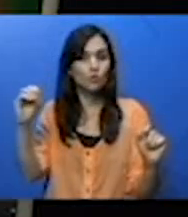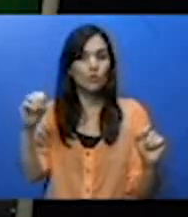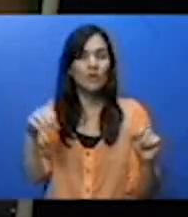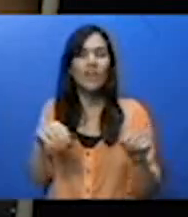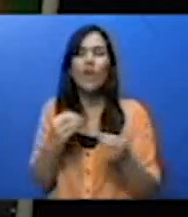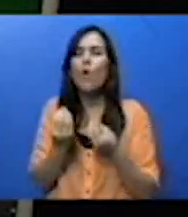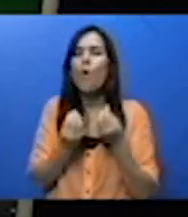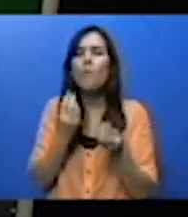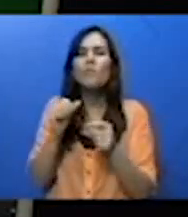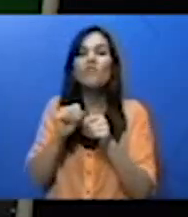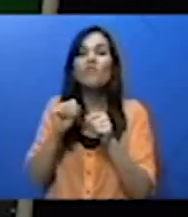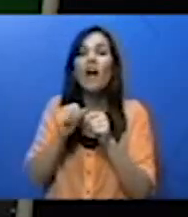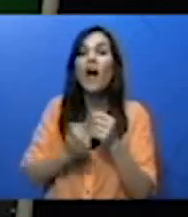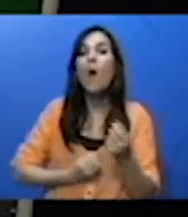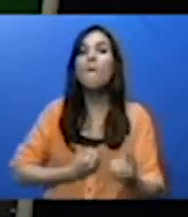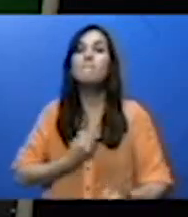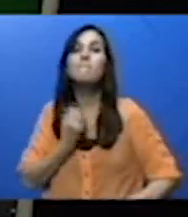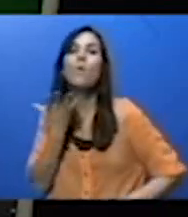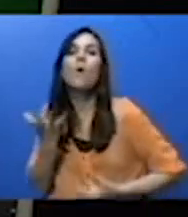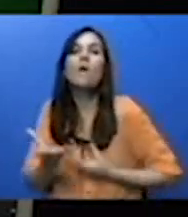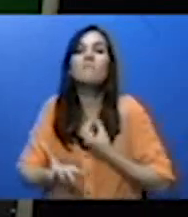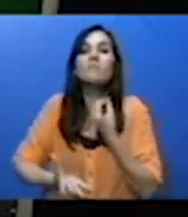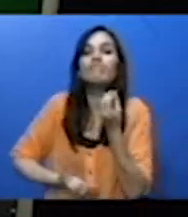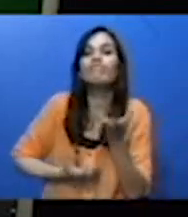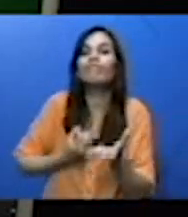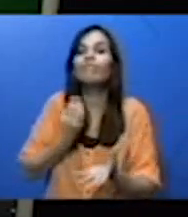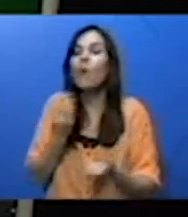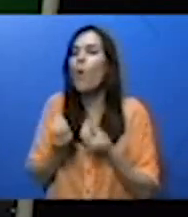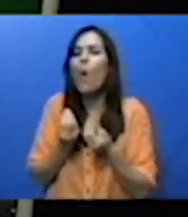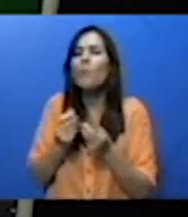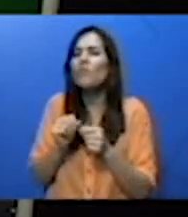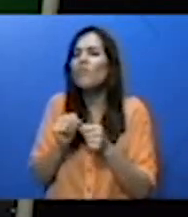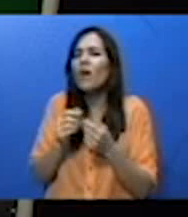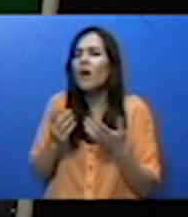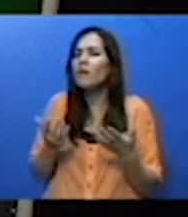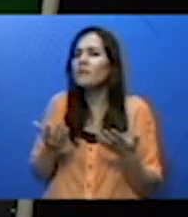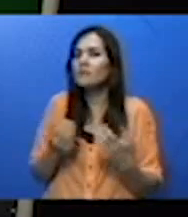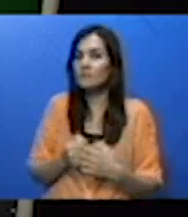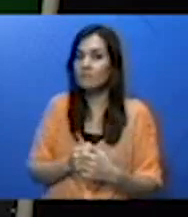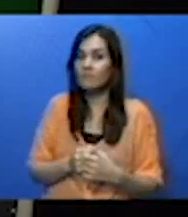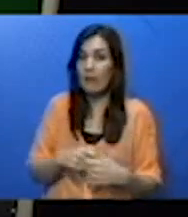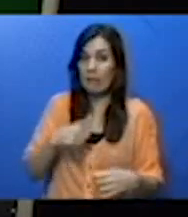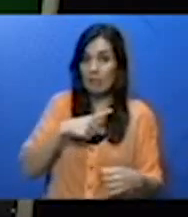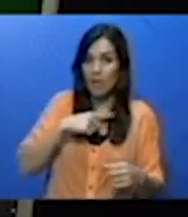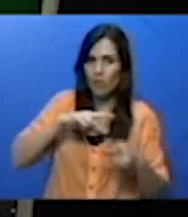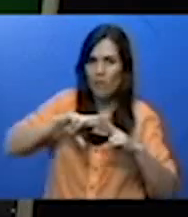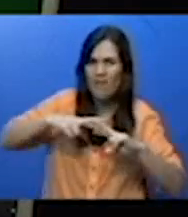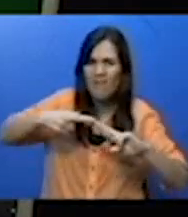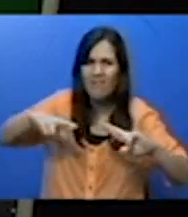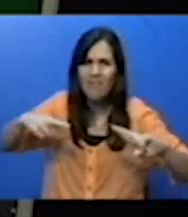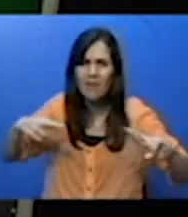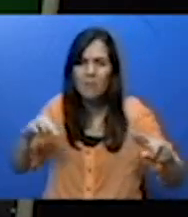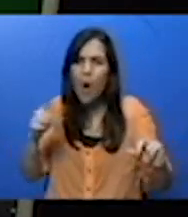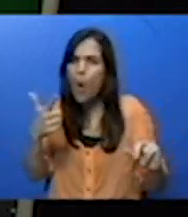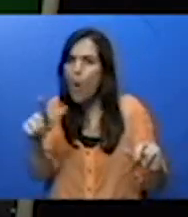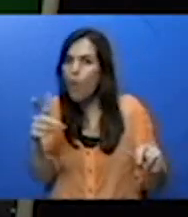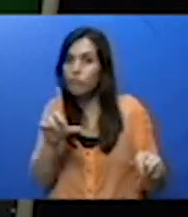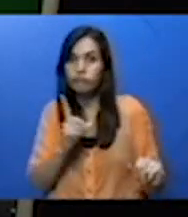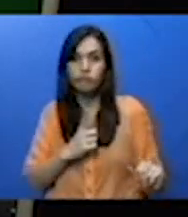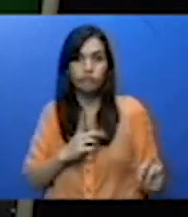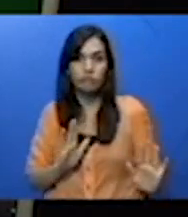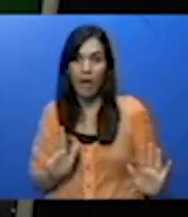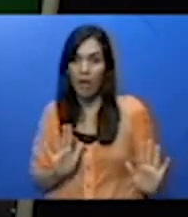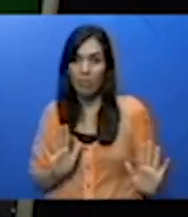como que ela fez para produzir um poema, né? Alguns têm rimas, outros não.